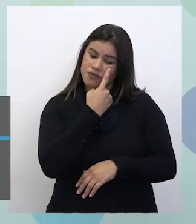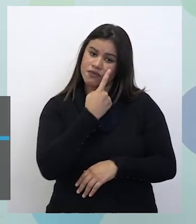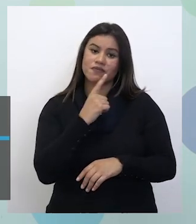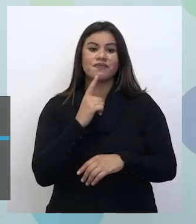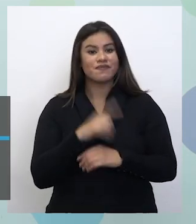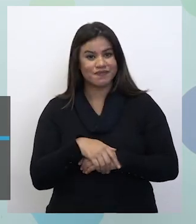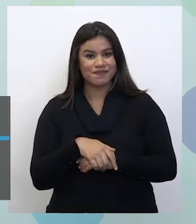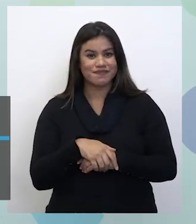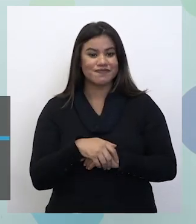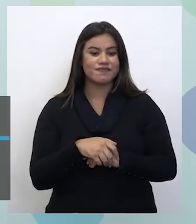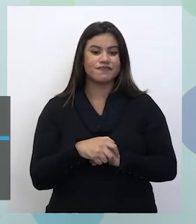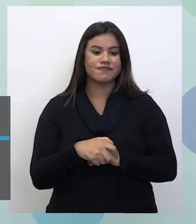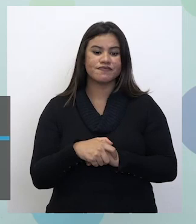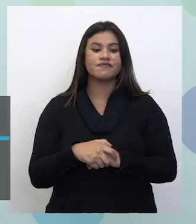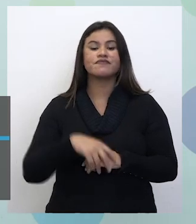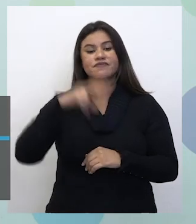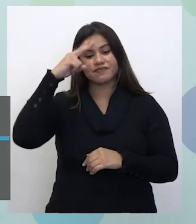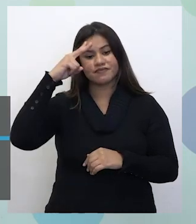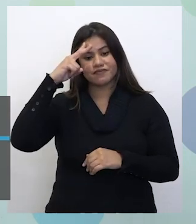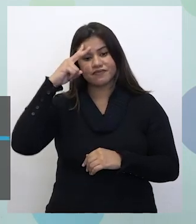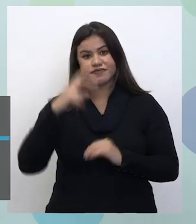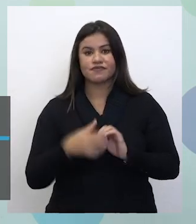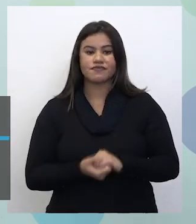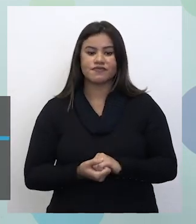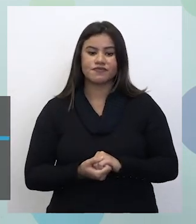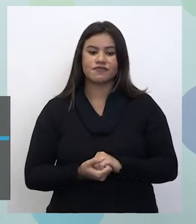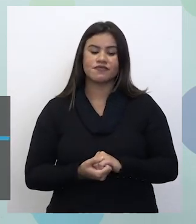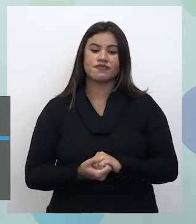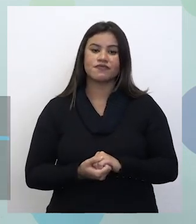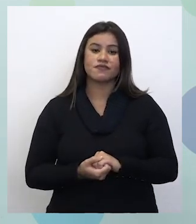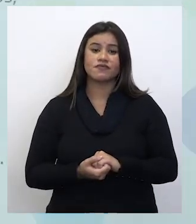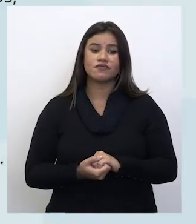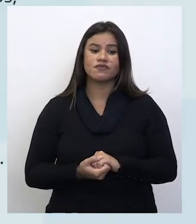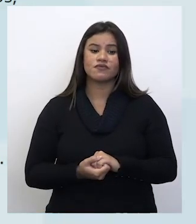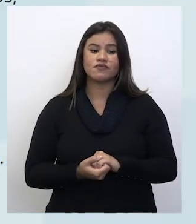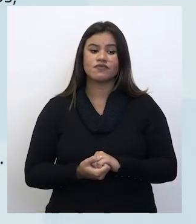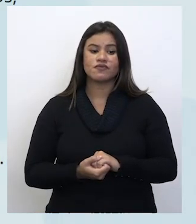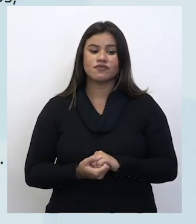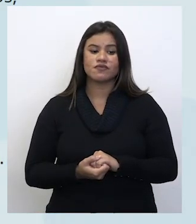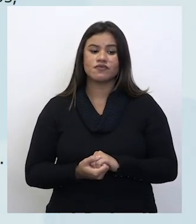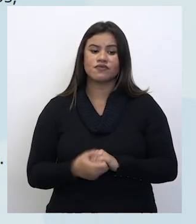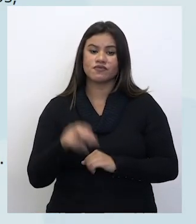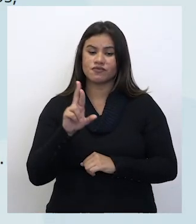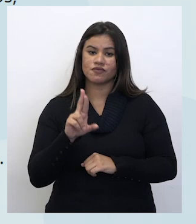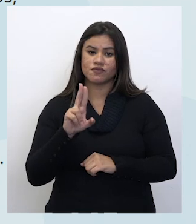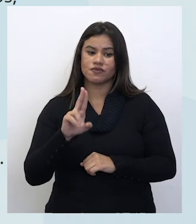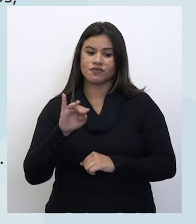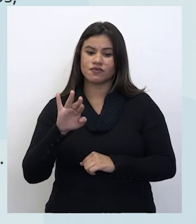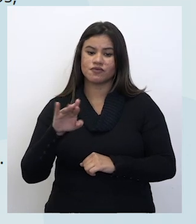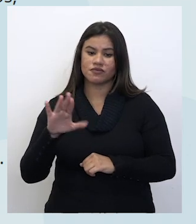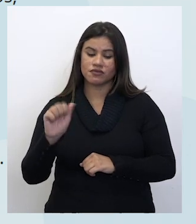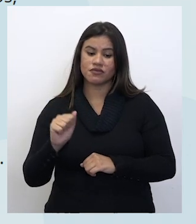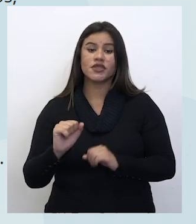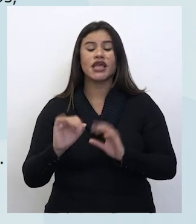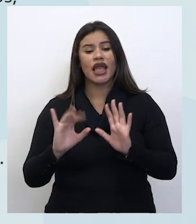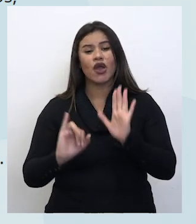instrumento. Vamos lá? Então, para relembrar, as rubricas vai aparecer agora aí na sua tela. Elas correspondem a um conjunto de